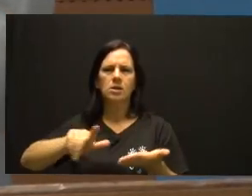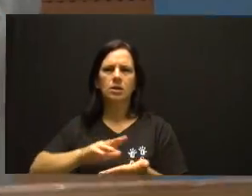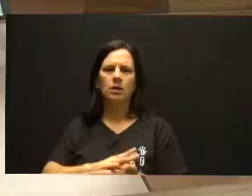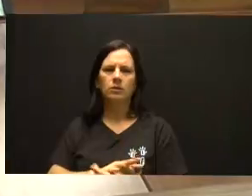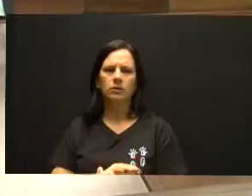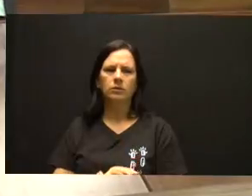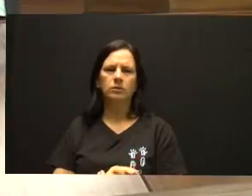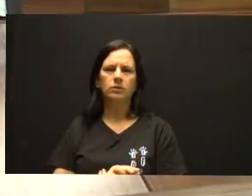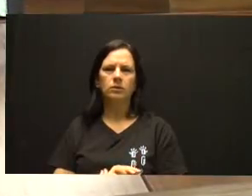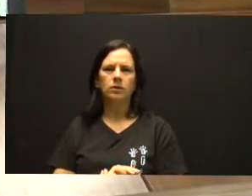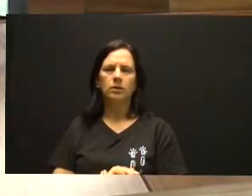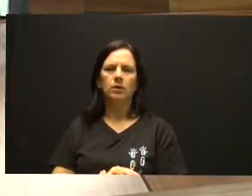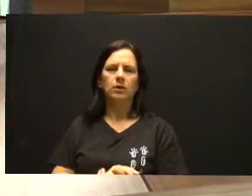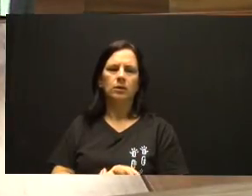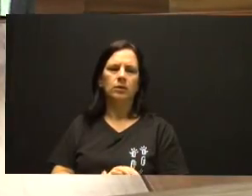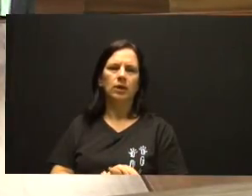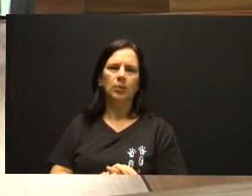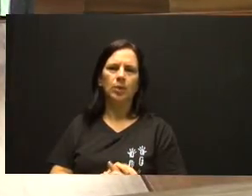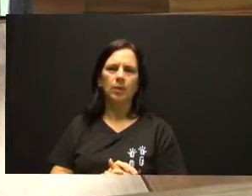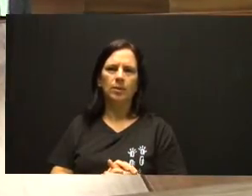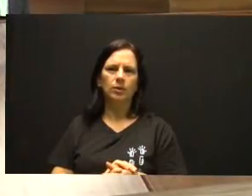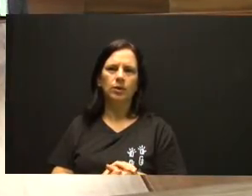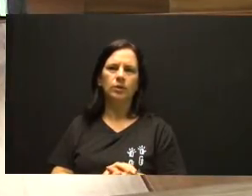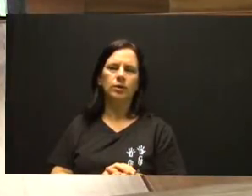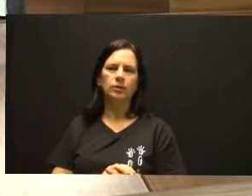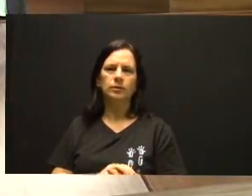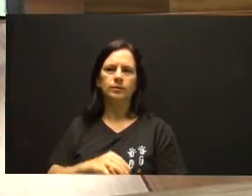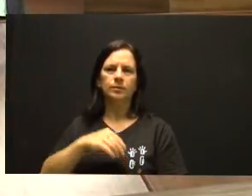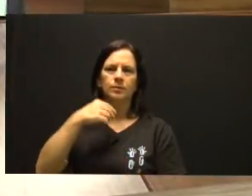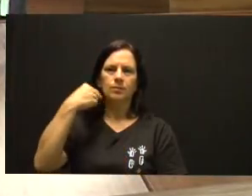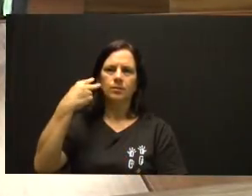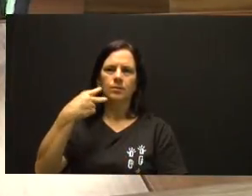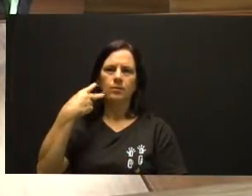Obrigado. Continua a discussão. Com a palavra, vereador Sérgio Calçados.